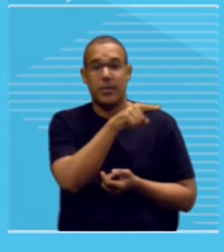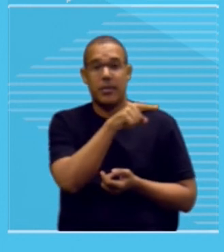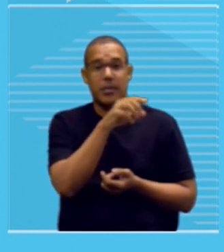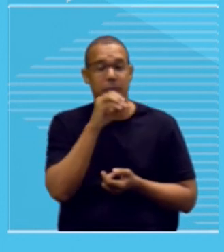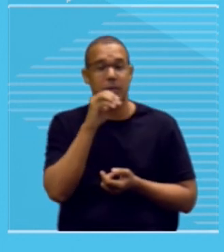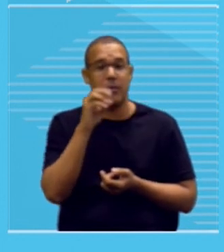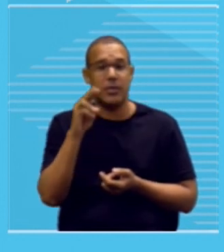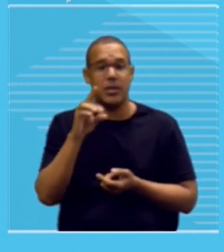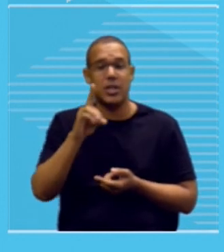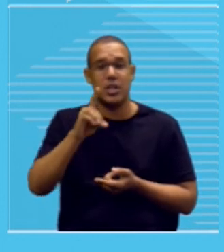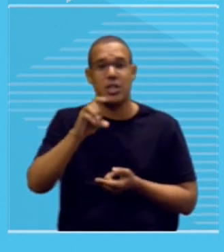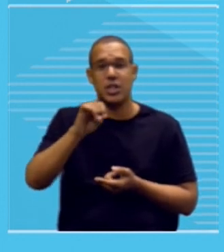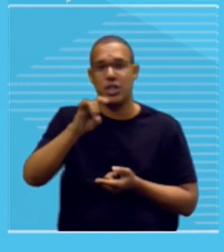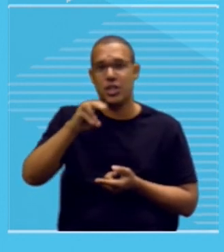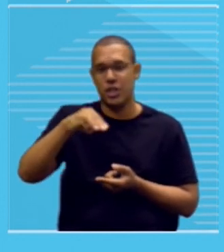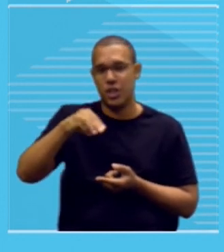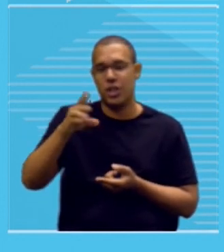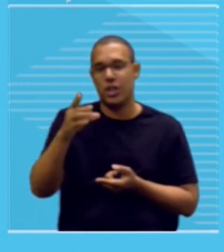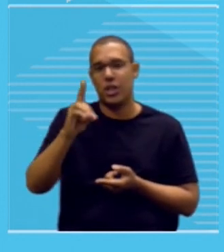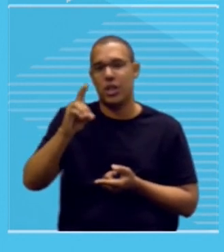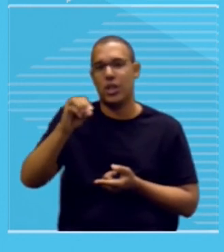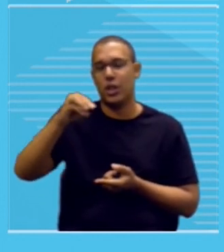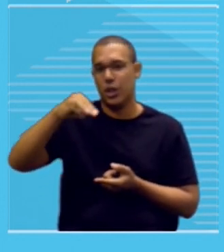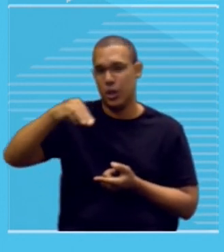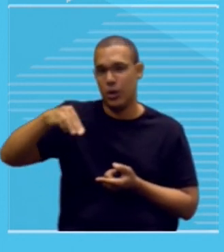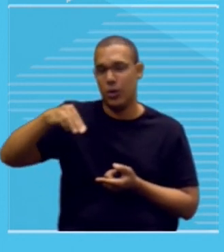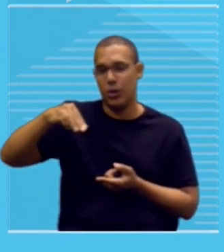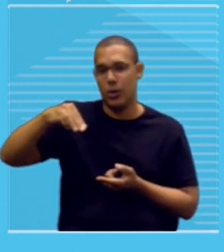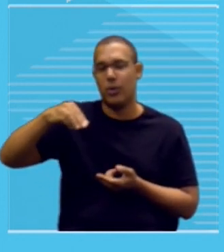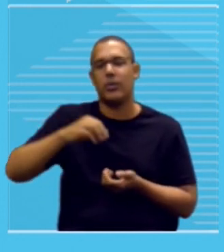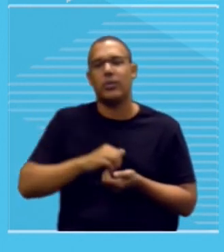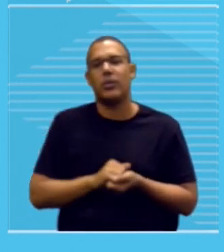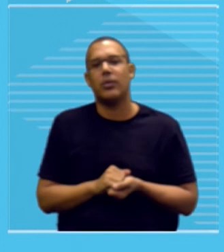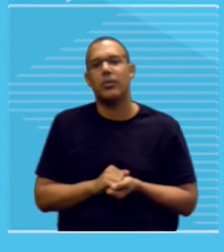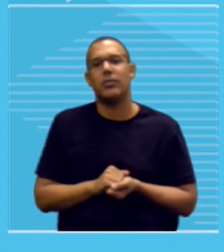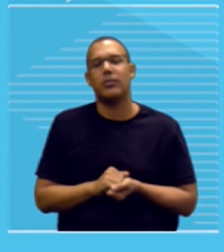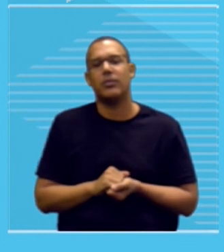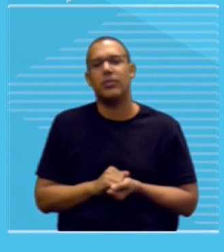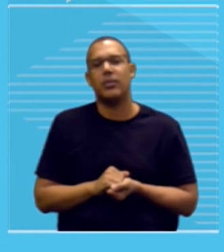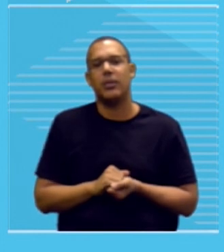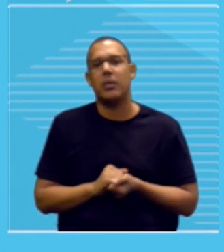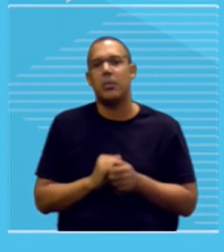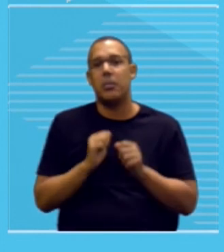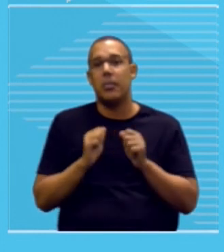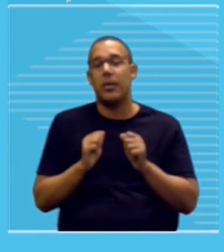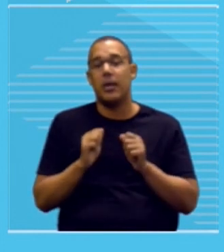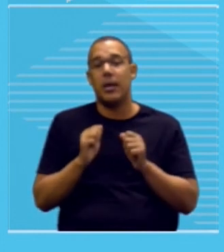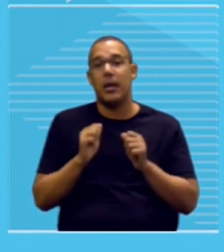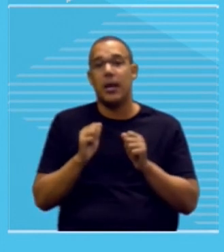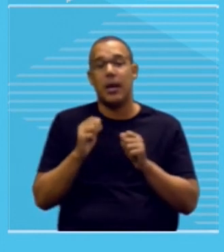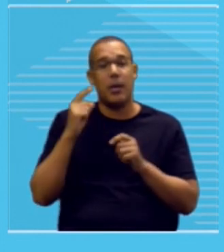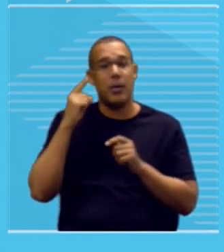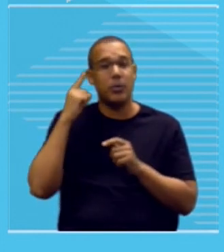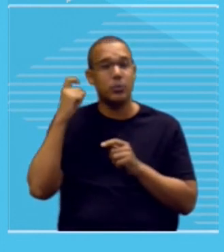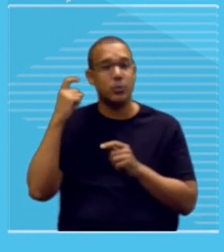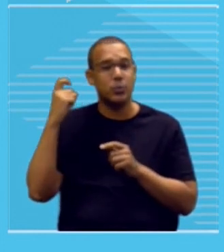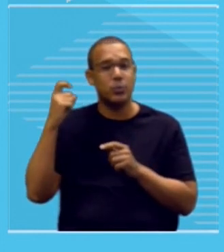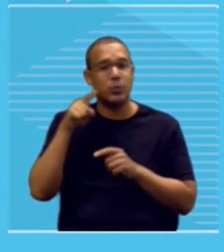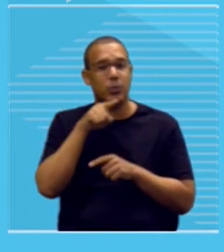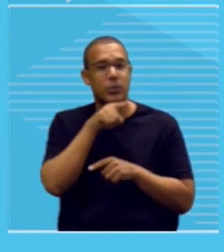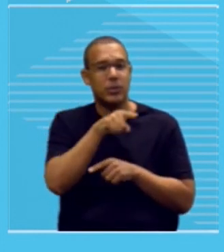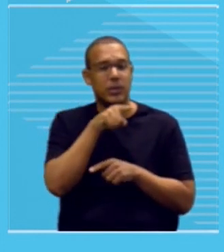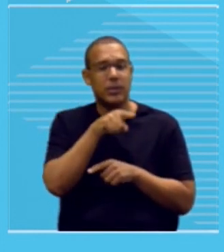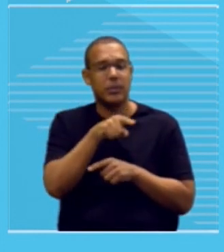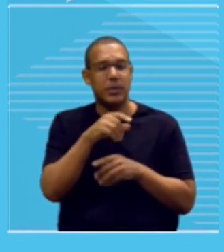dim Dom lá ele escreve ó d i n g d o n g por quê Porque é o som e como a gente entende